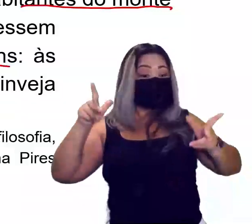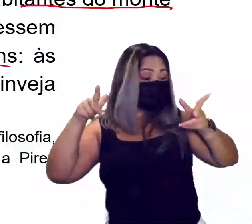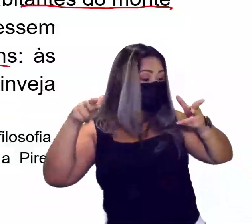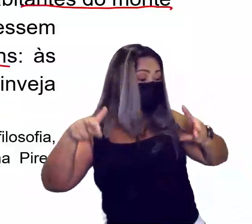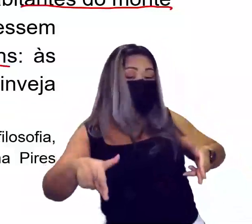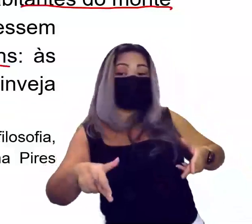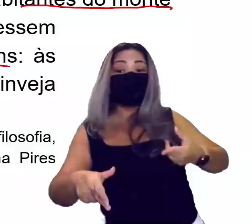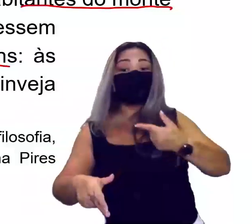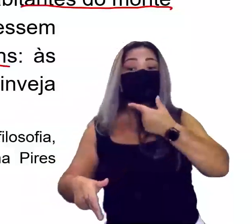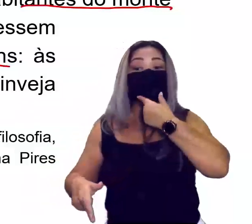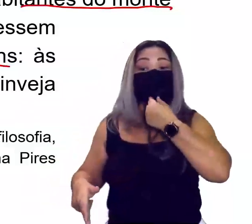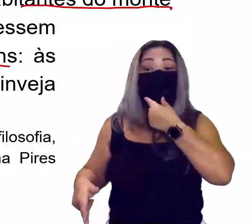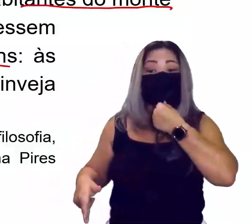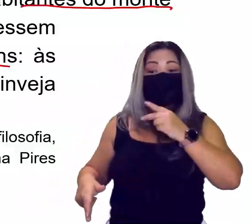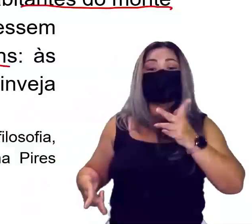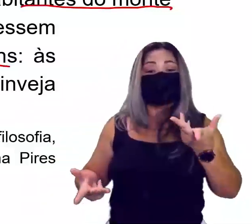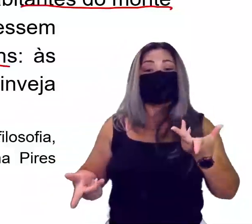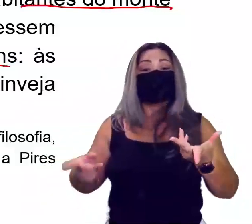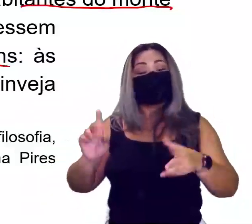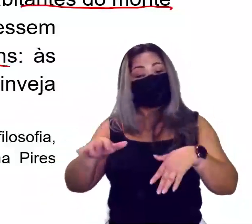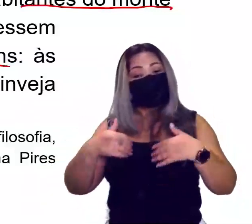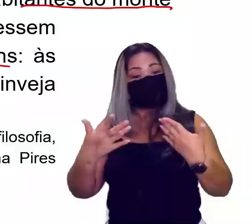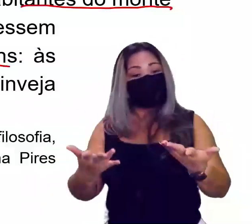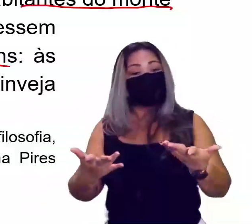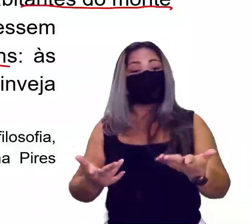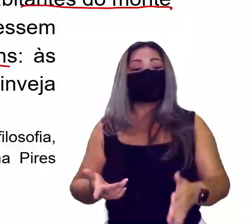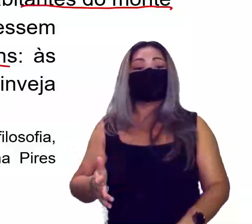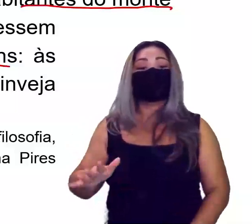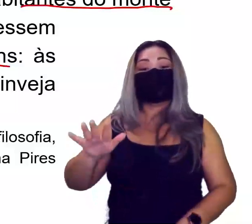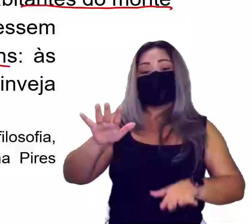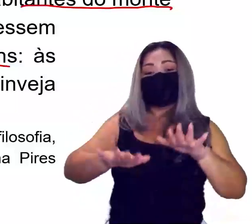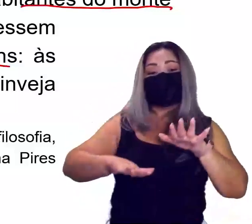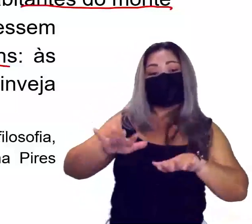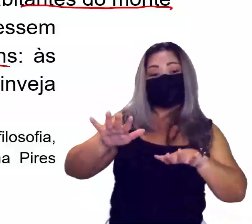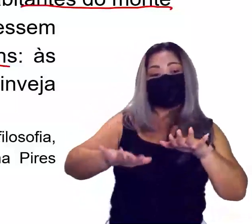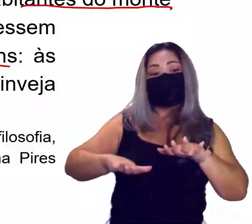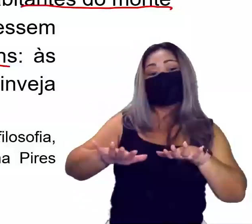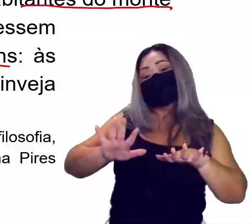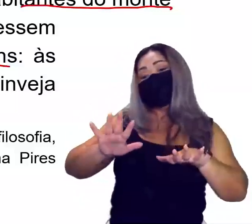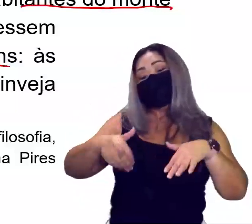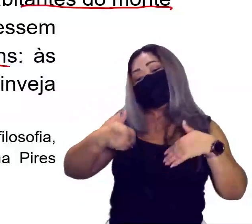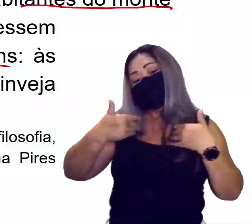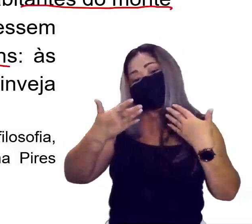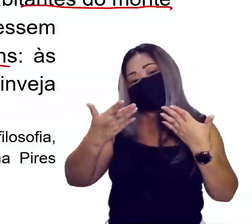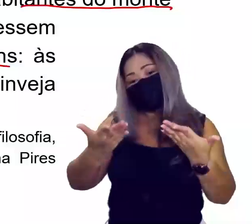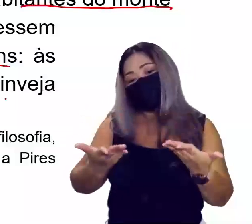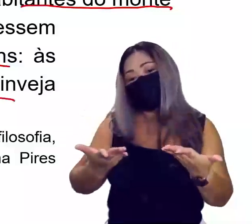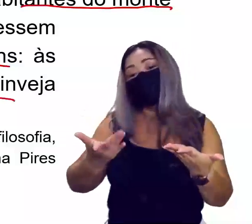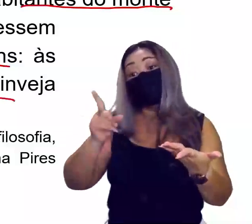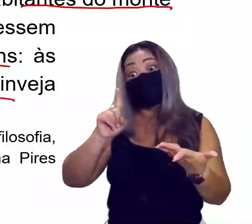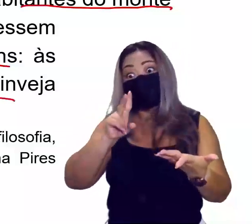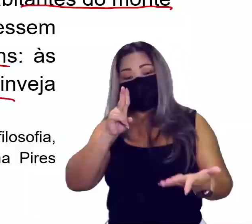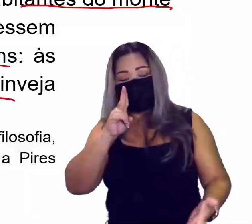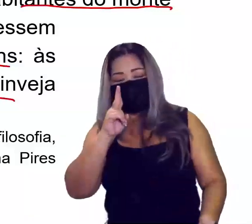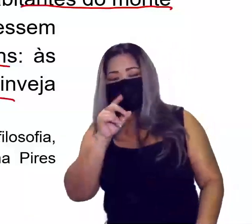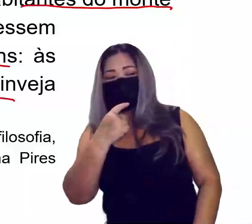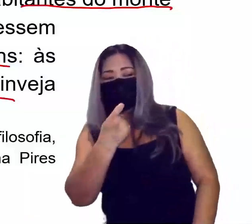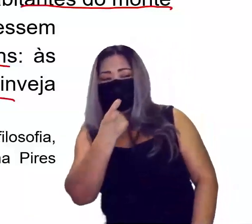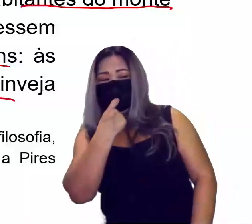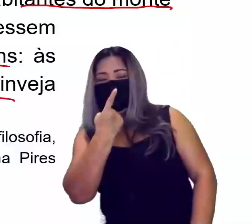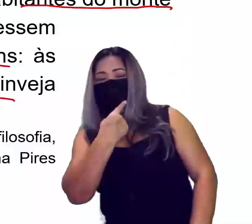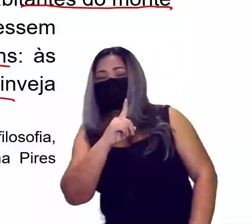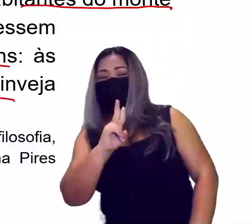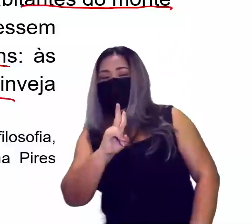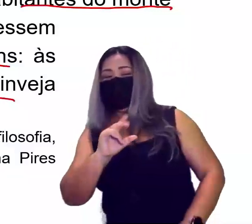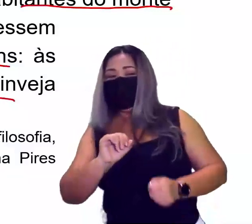homens, que é ciúme, inveja, etc. Às vezes benevolentes, né, mas também agiam por inveja ou